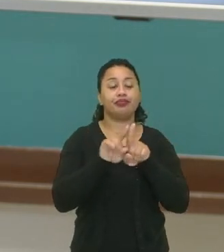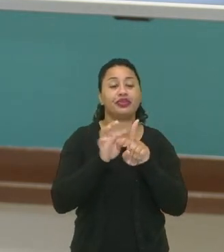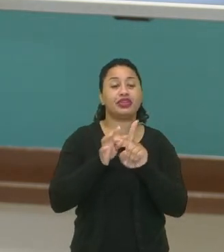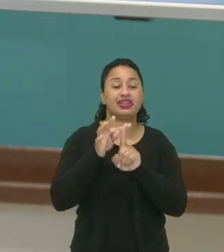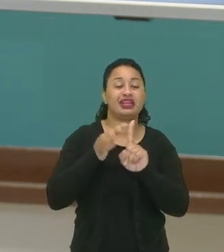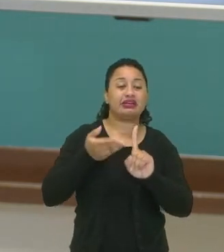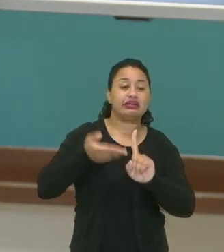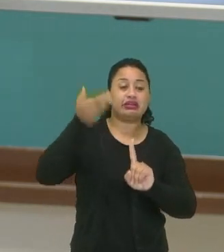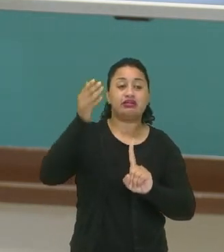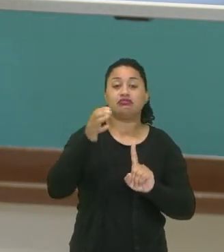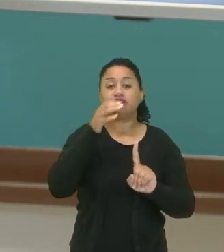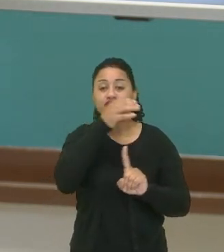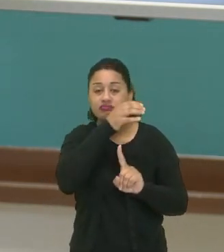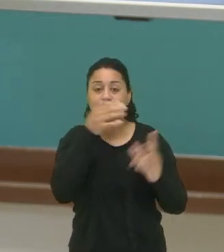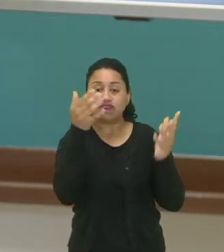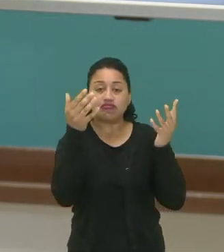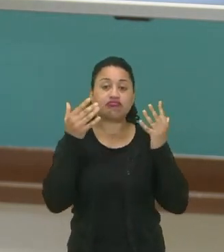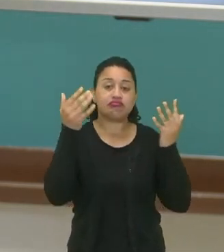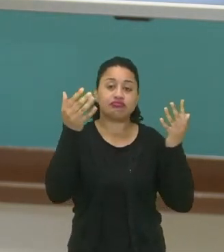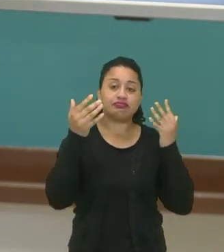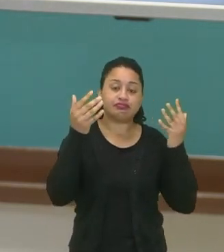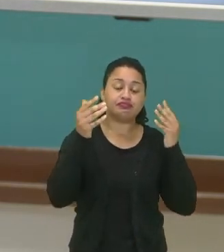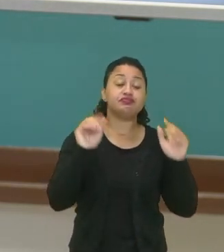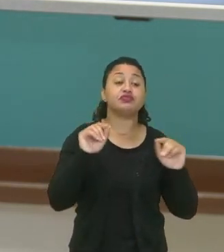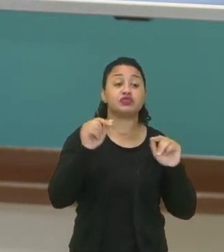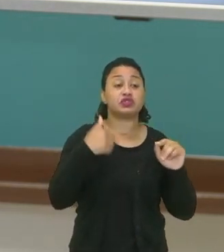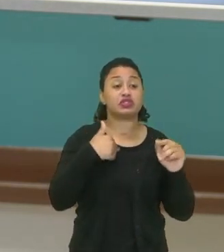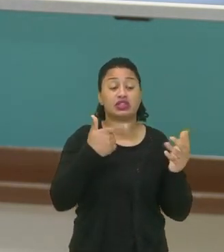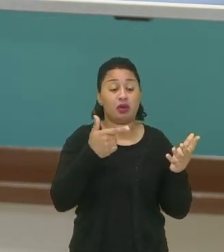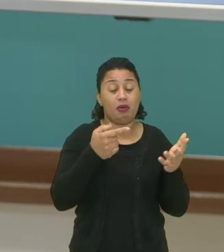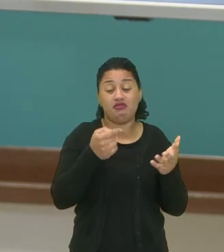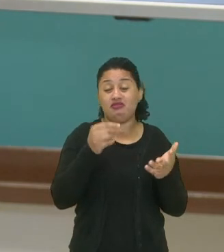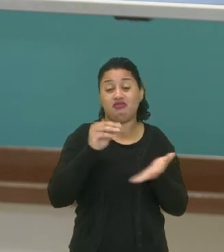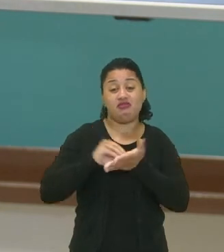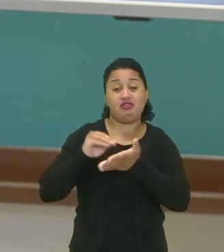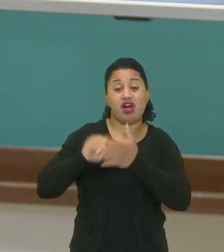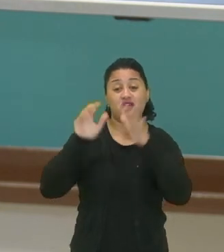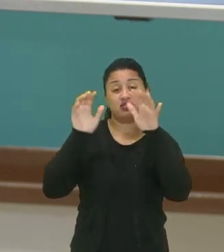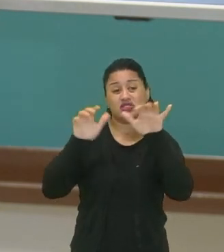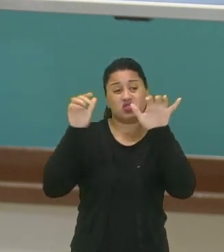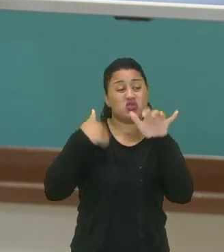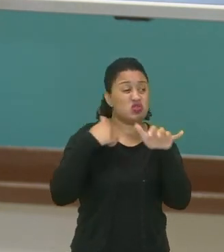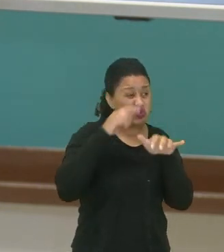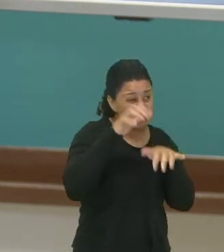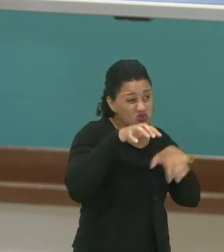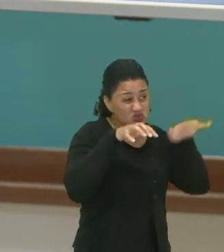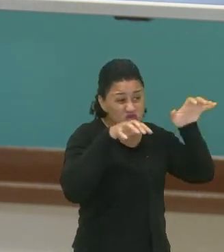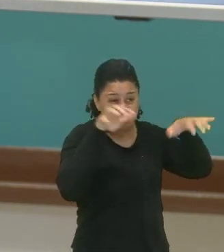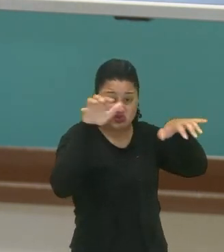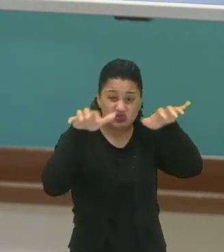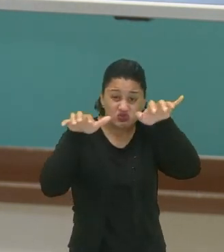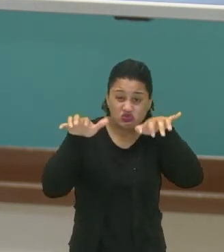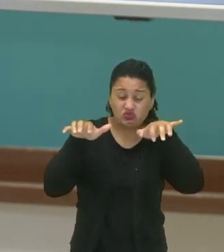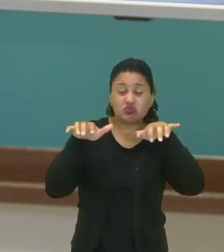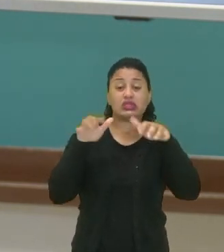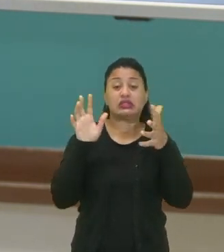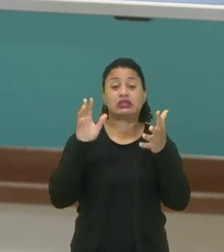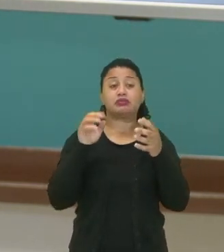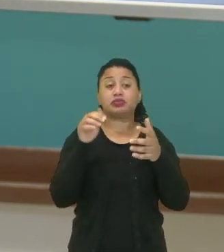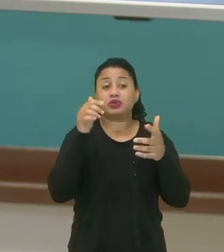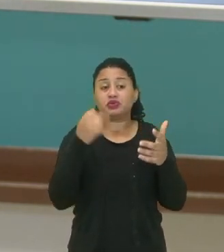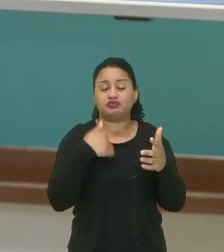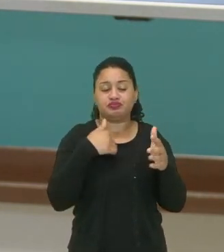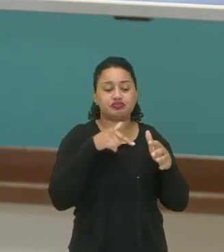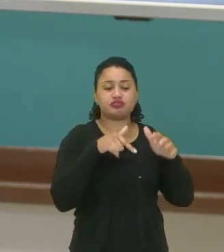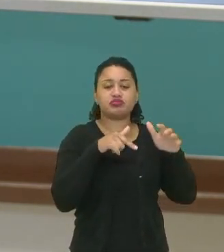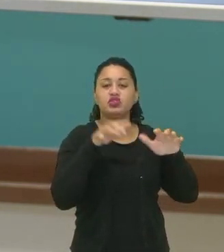quente durante a maior parte do ano. Chuvas escassas, até chove, mas de forma mais escassa, e são mal distribuídas, são